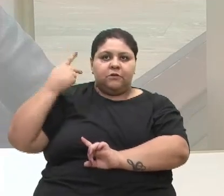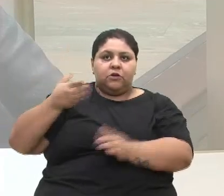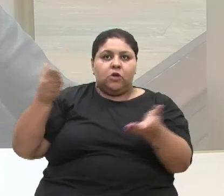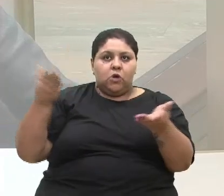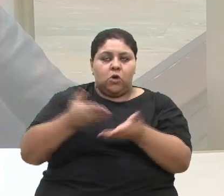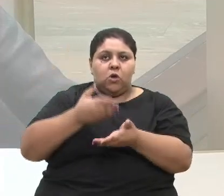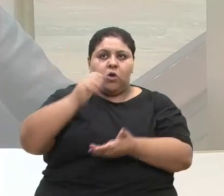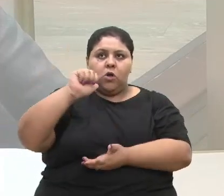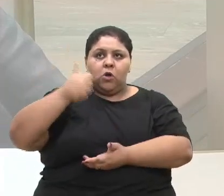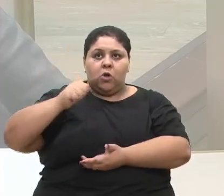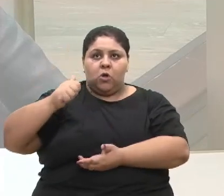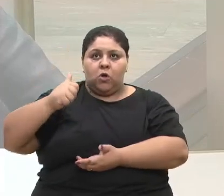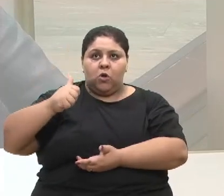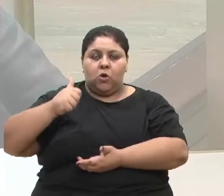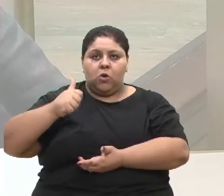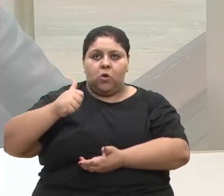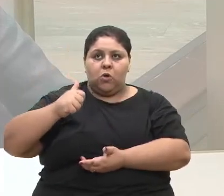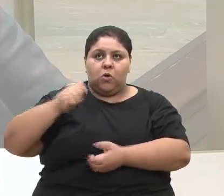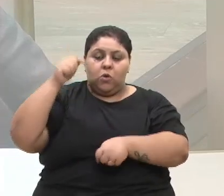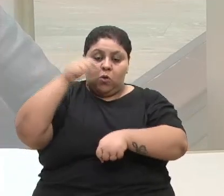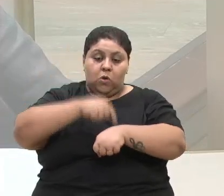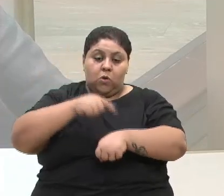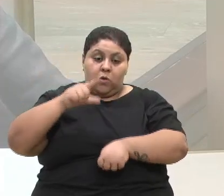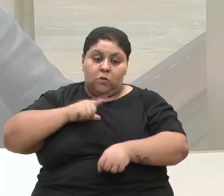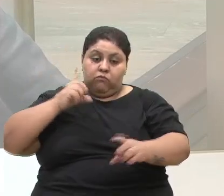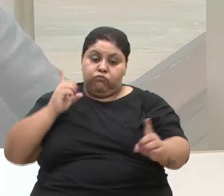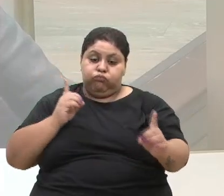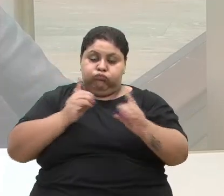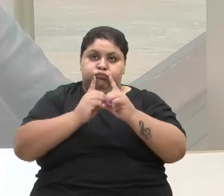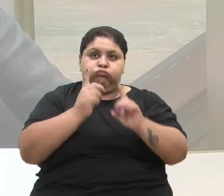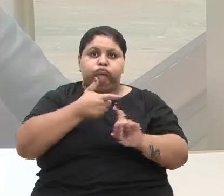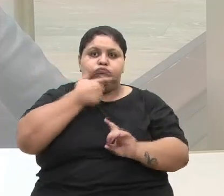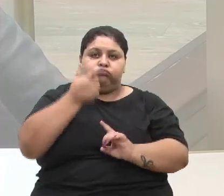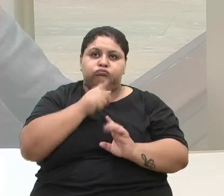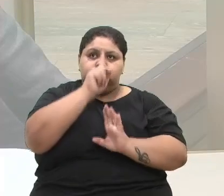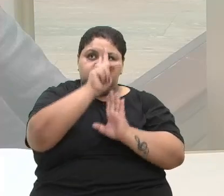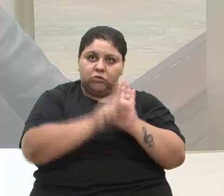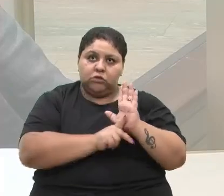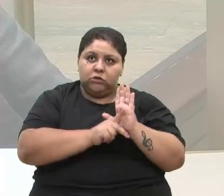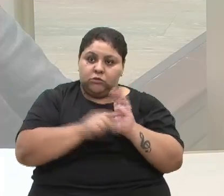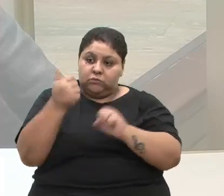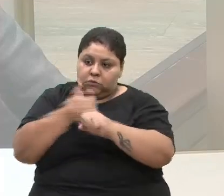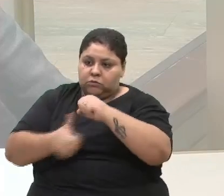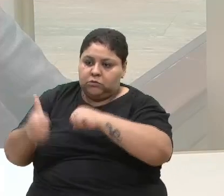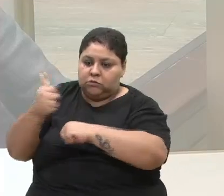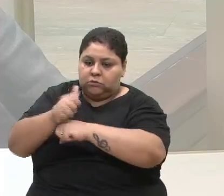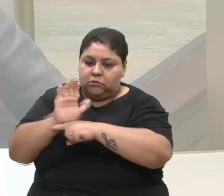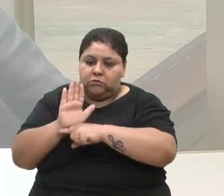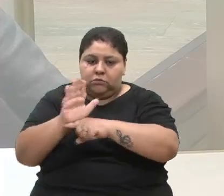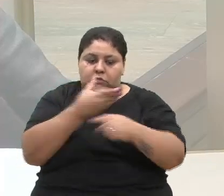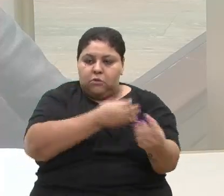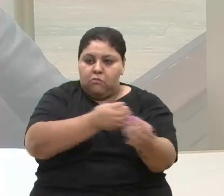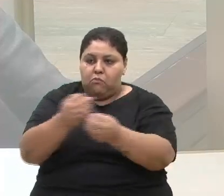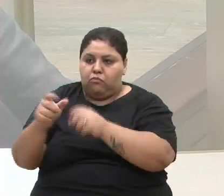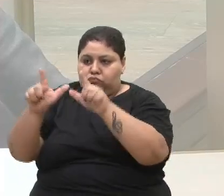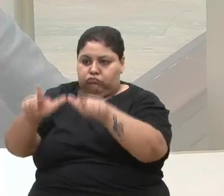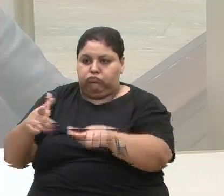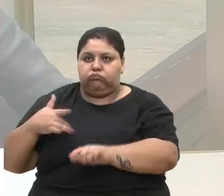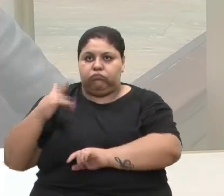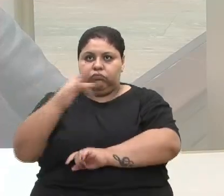horas, então, a gente tem esse encontro para falar desse projeto dos médicos pilotos, que vai ajudar muito as nossas unidades básicas de